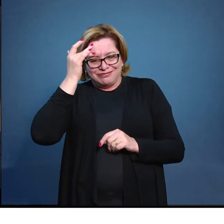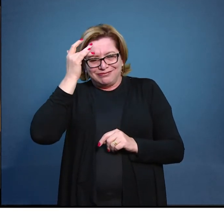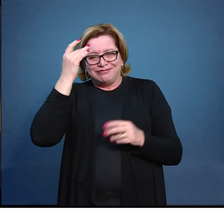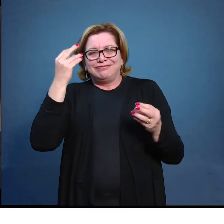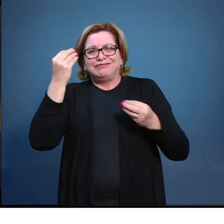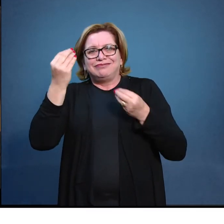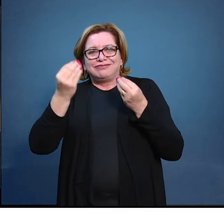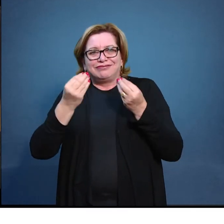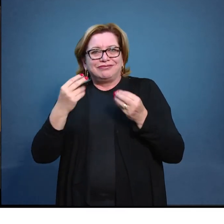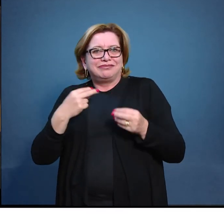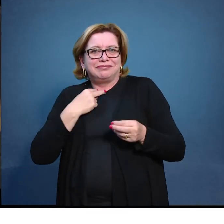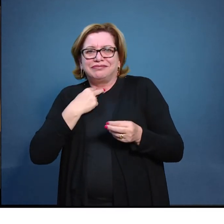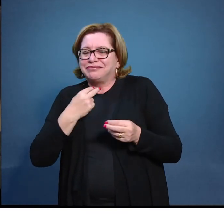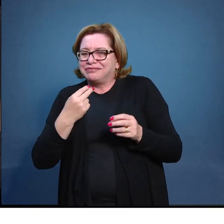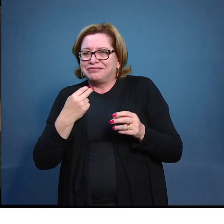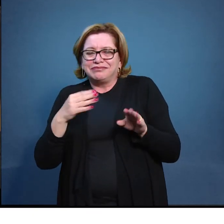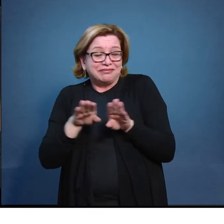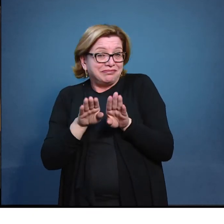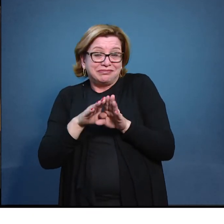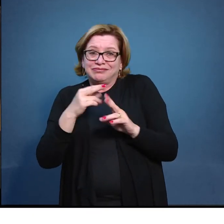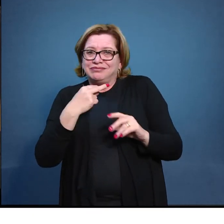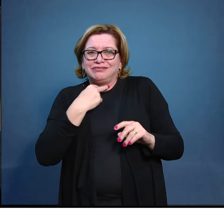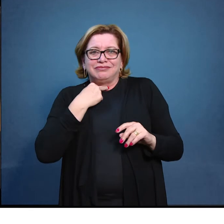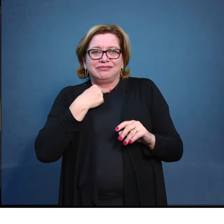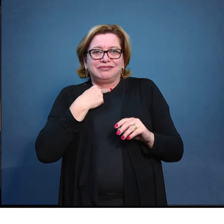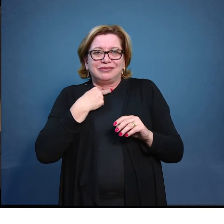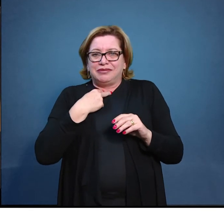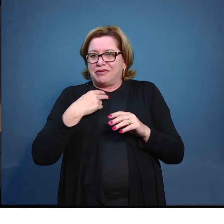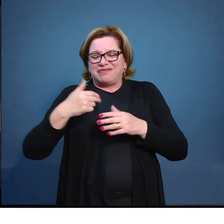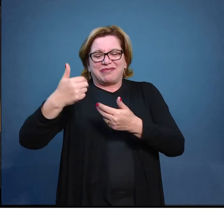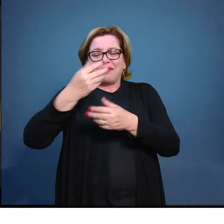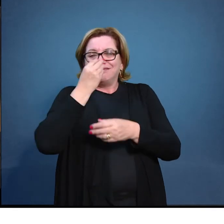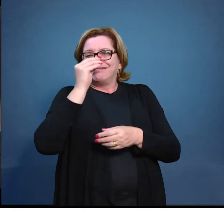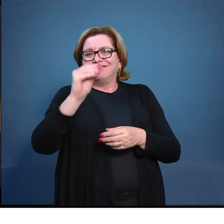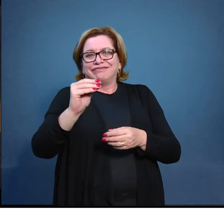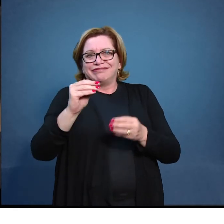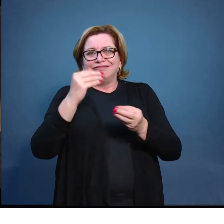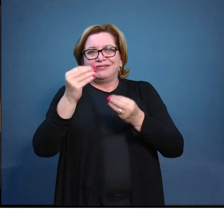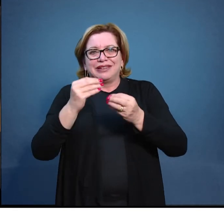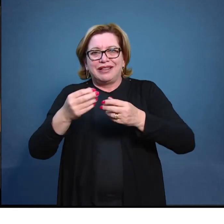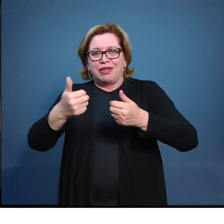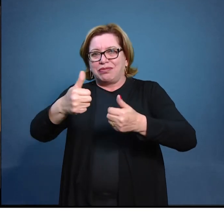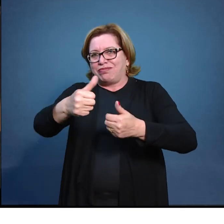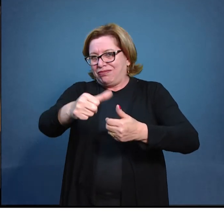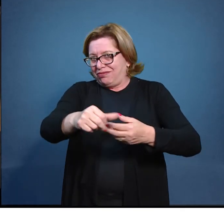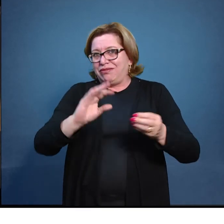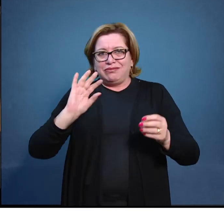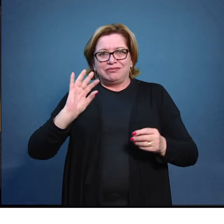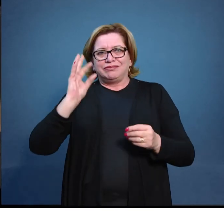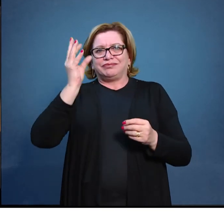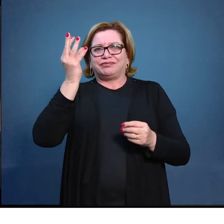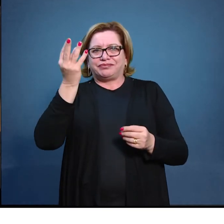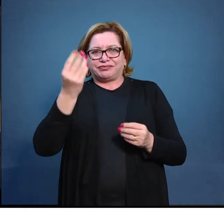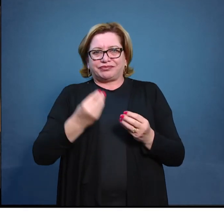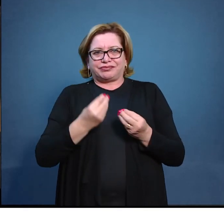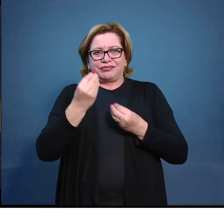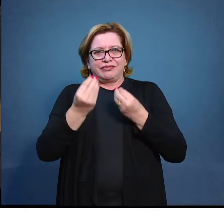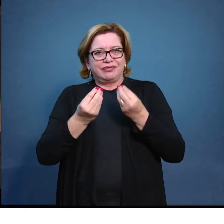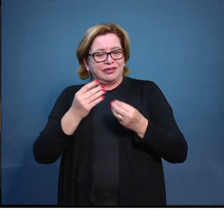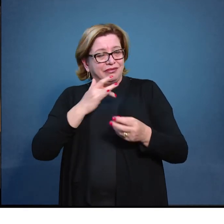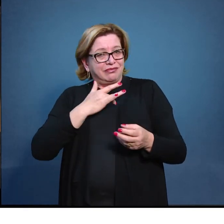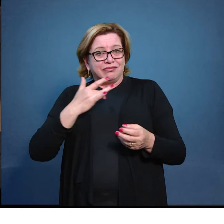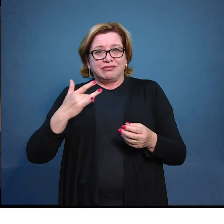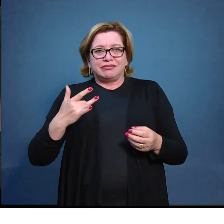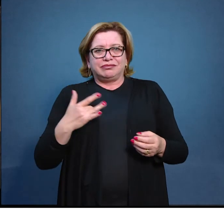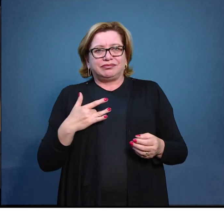humanas e que você não pode deixar que isso se estenda, o caos, se apresente o caos na